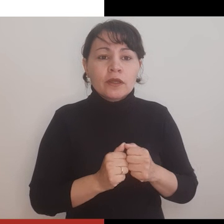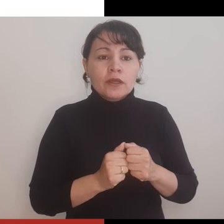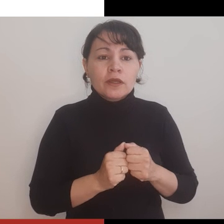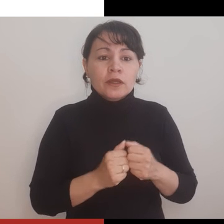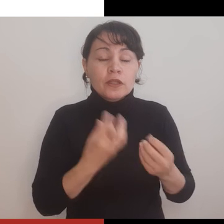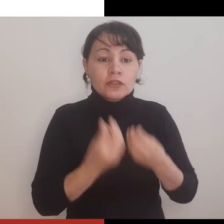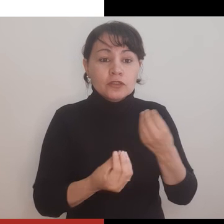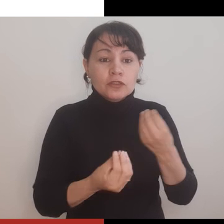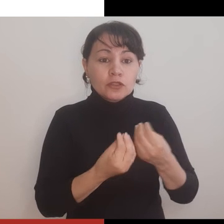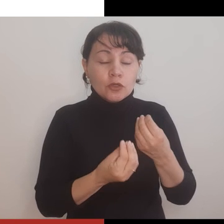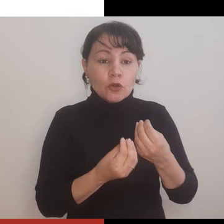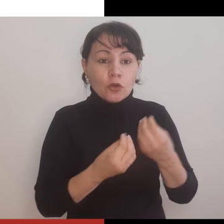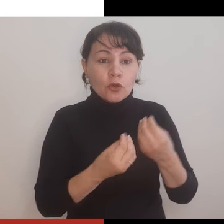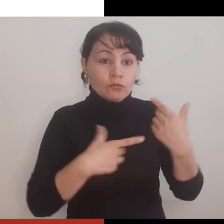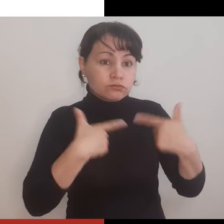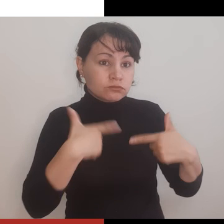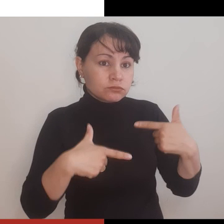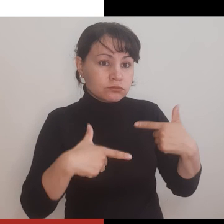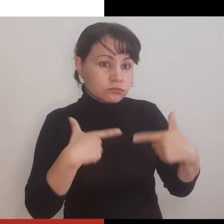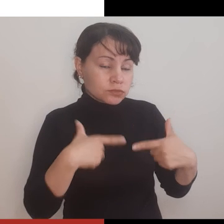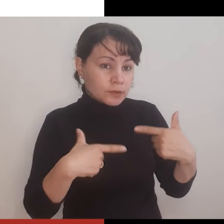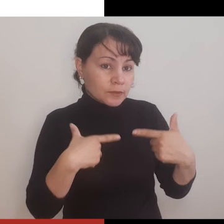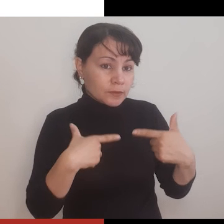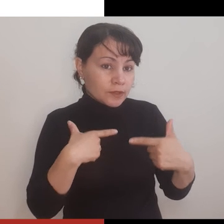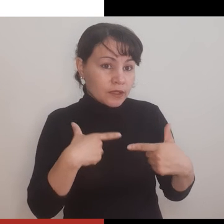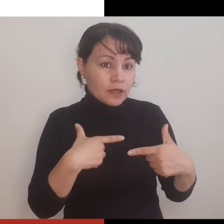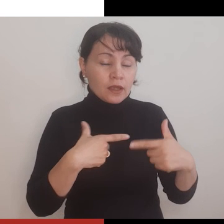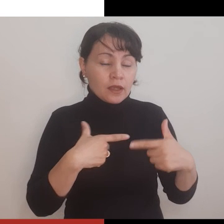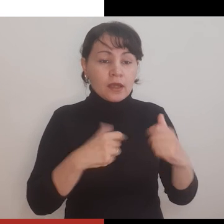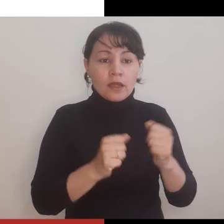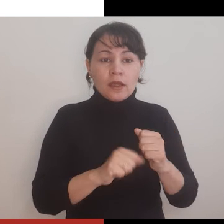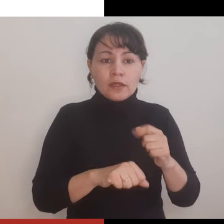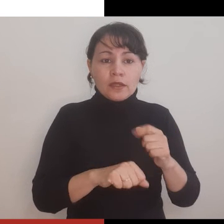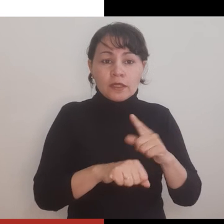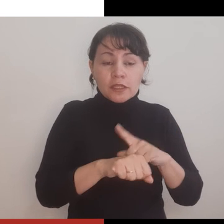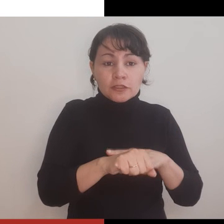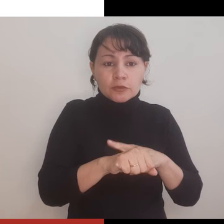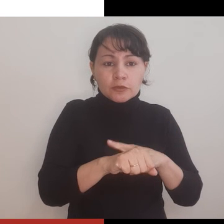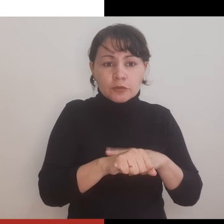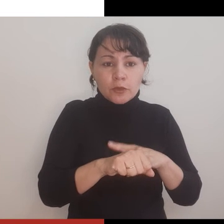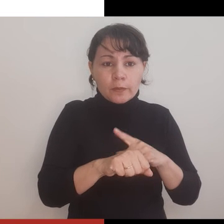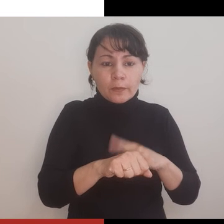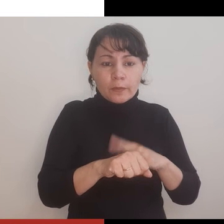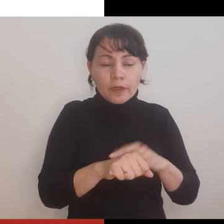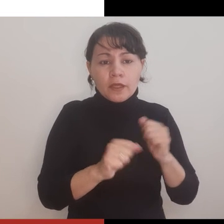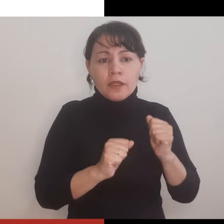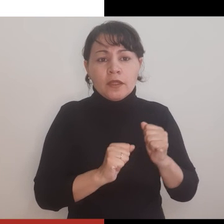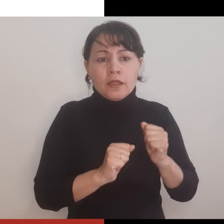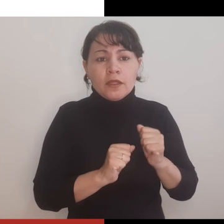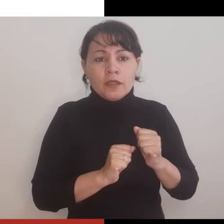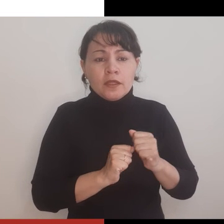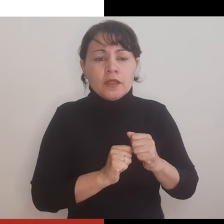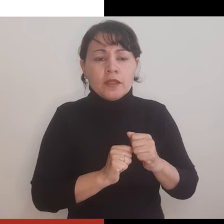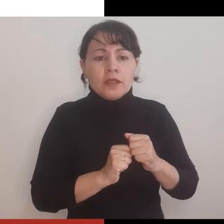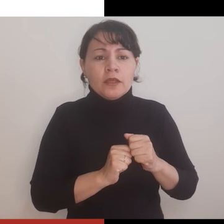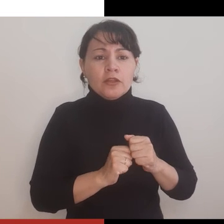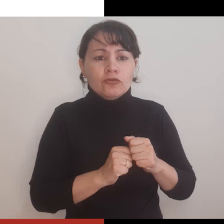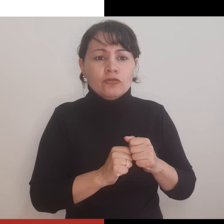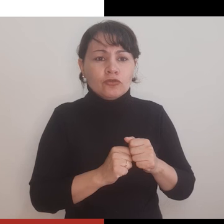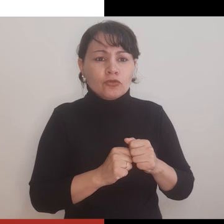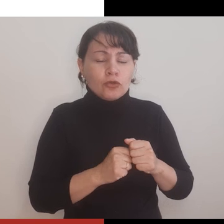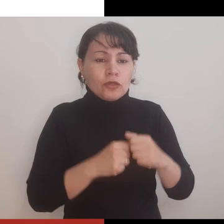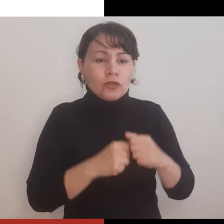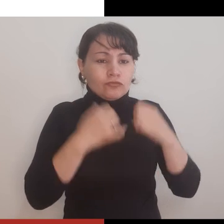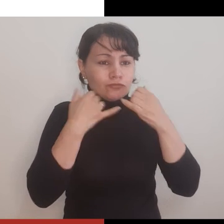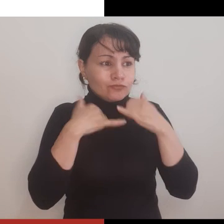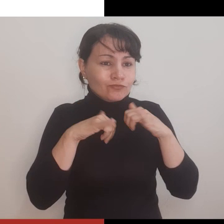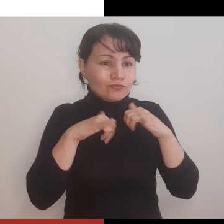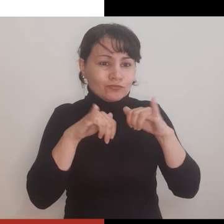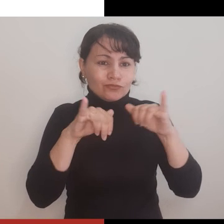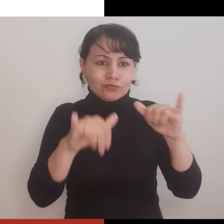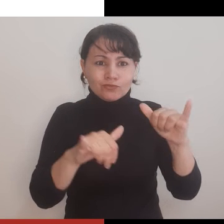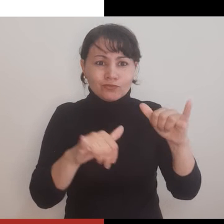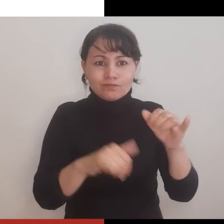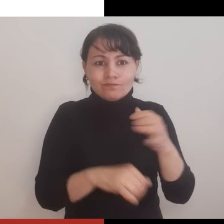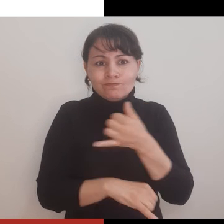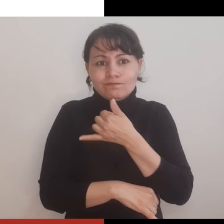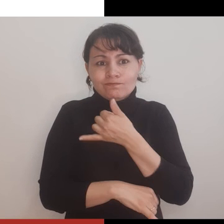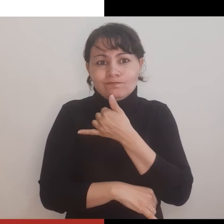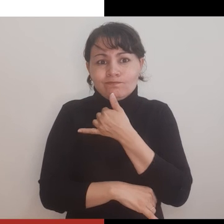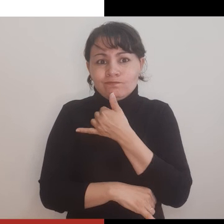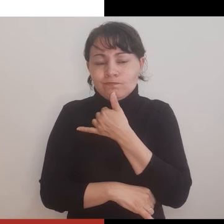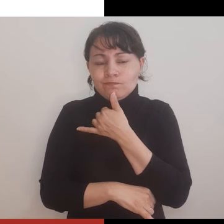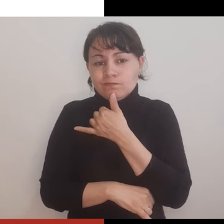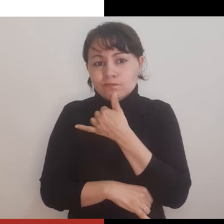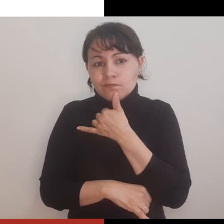de como lidar com essas, em termos de mais notícias, né? De comunicação de mais